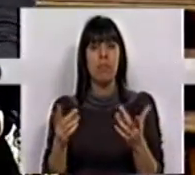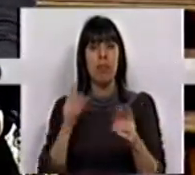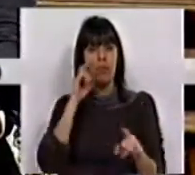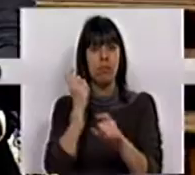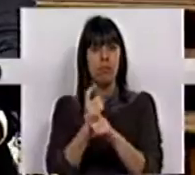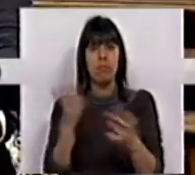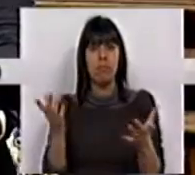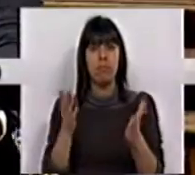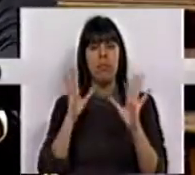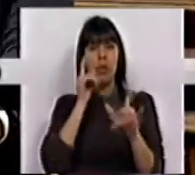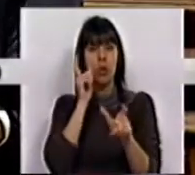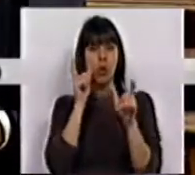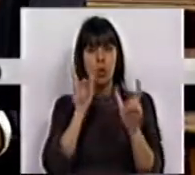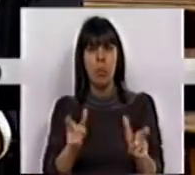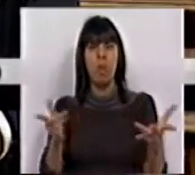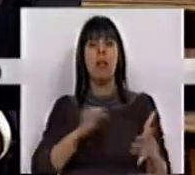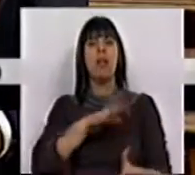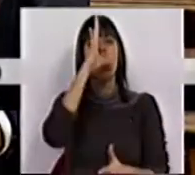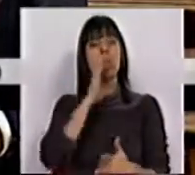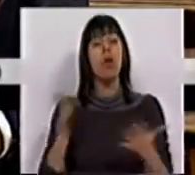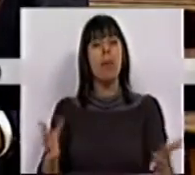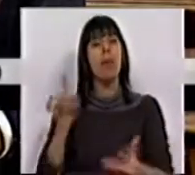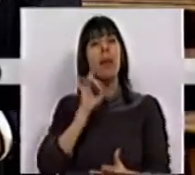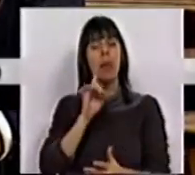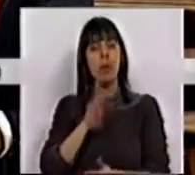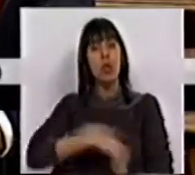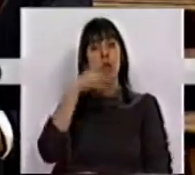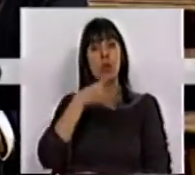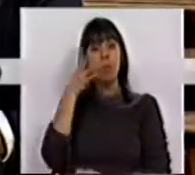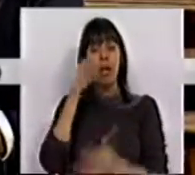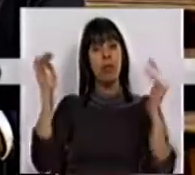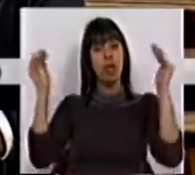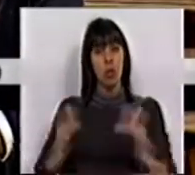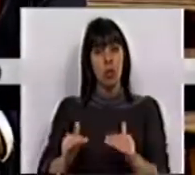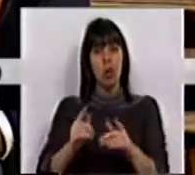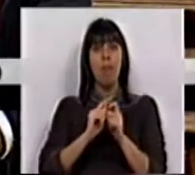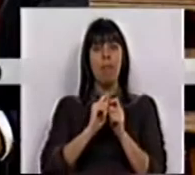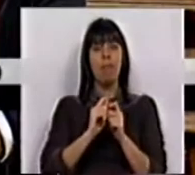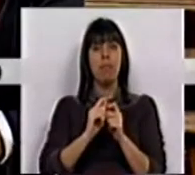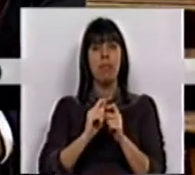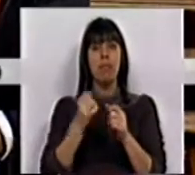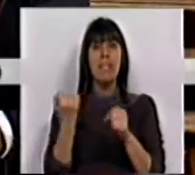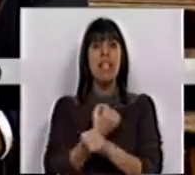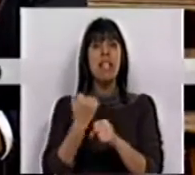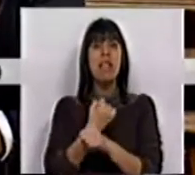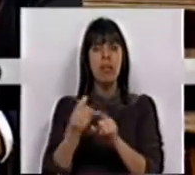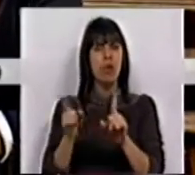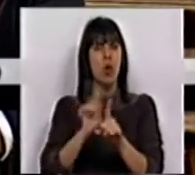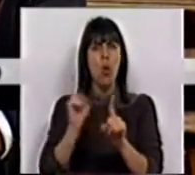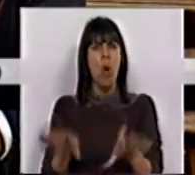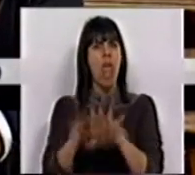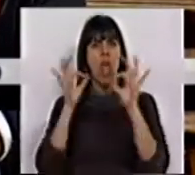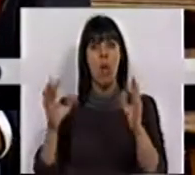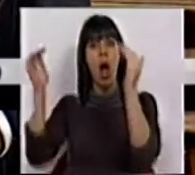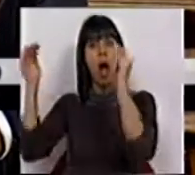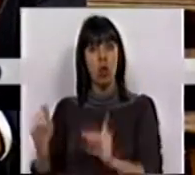essa supervisão, se precisam de supervisão. Sr. Ministro, é importante explicar que a redução da prestação de serviços não é a mesma